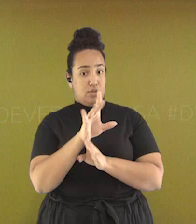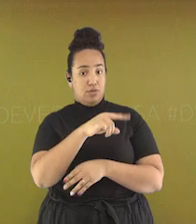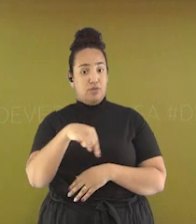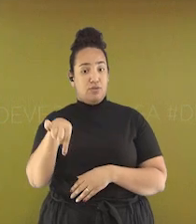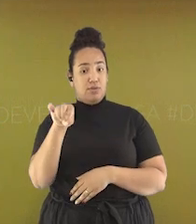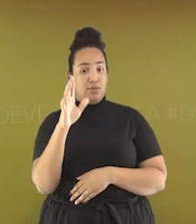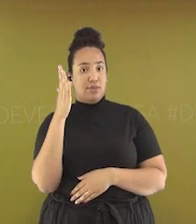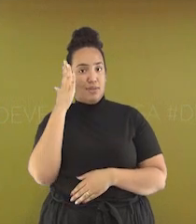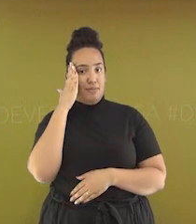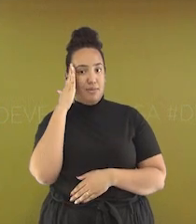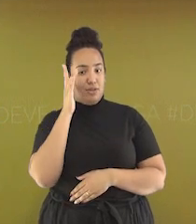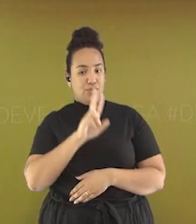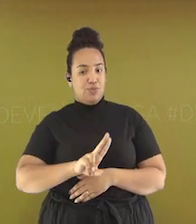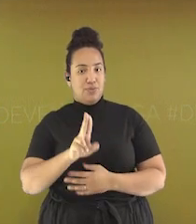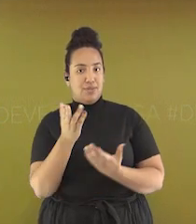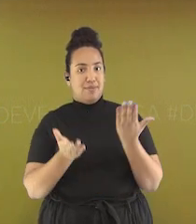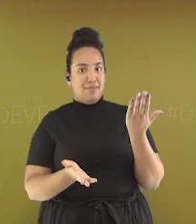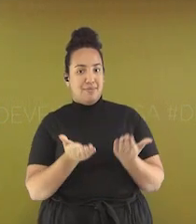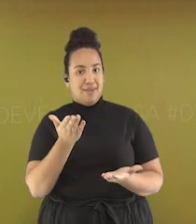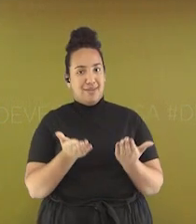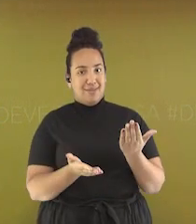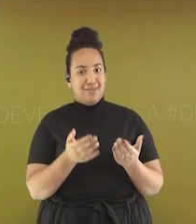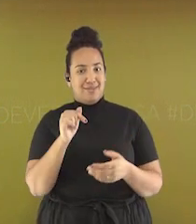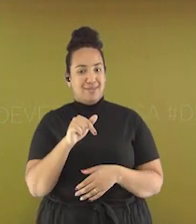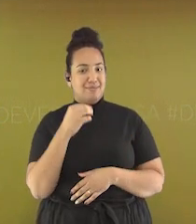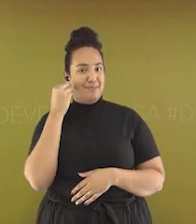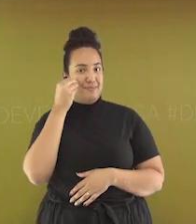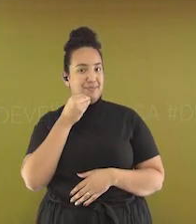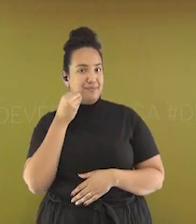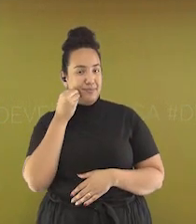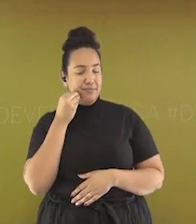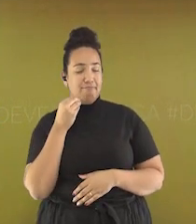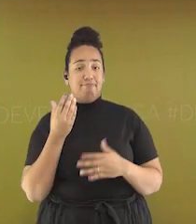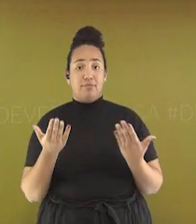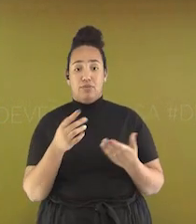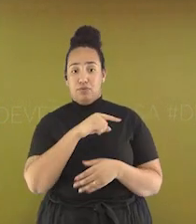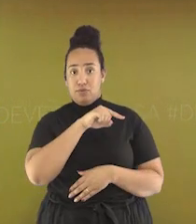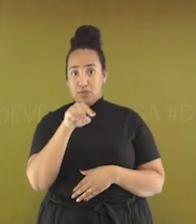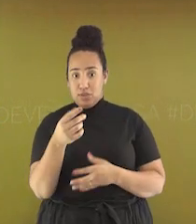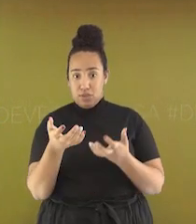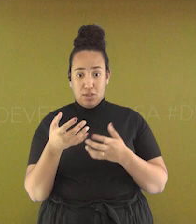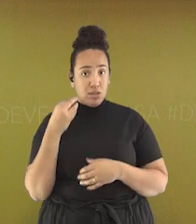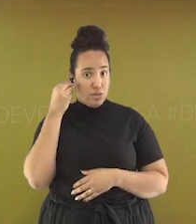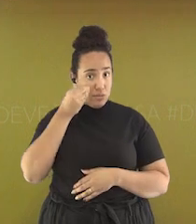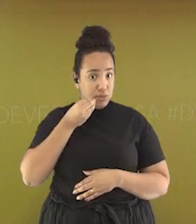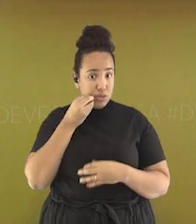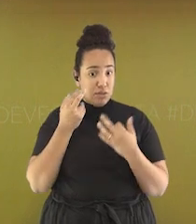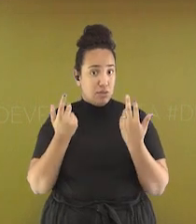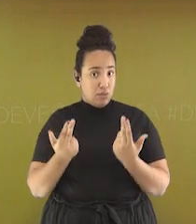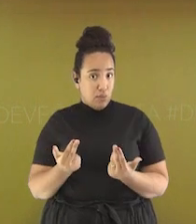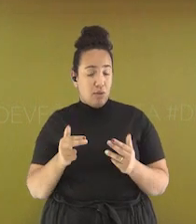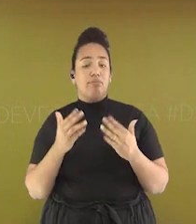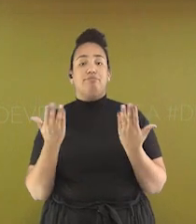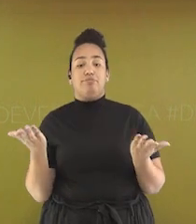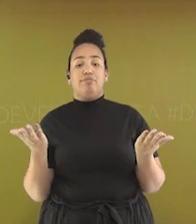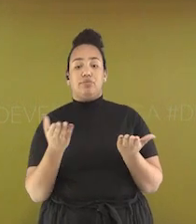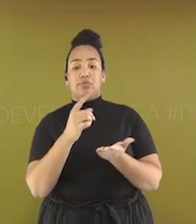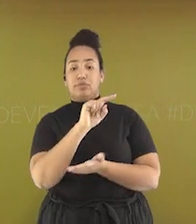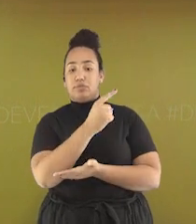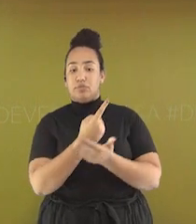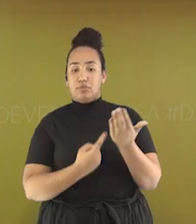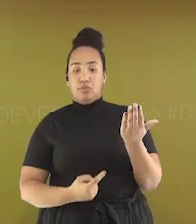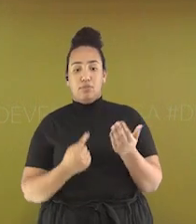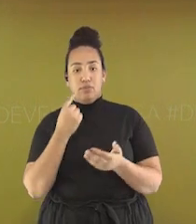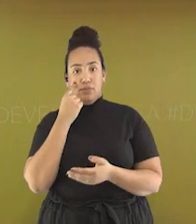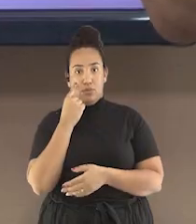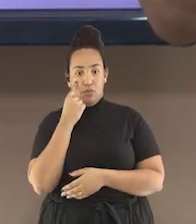usando a balança. E você, gostaria de fazer mais uma experiência como essa? Então pegue aí o seu caderno e